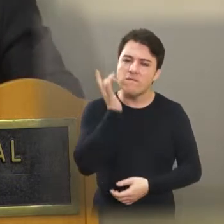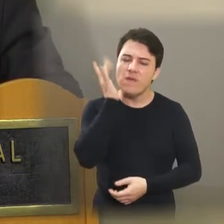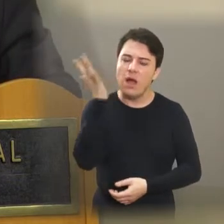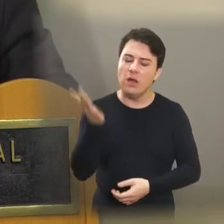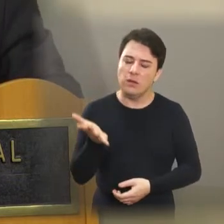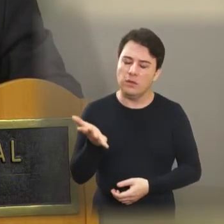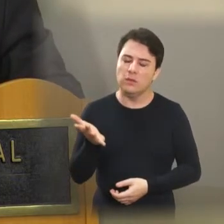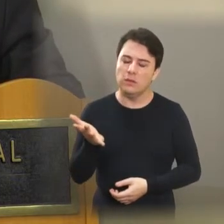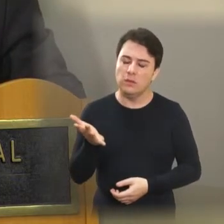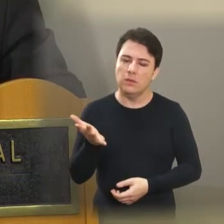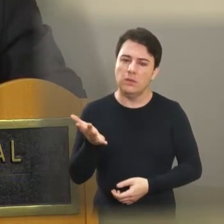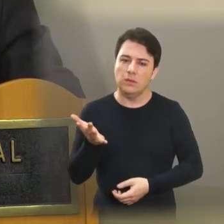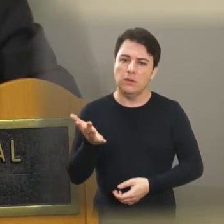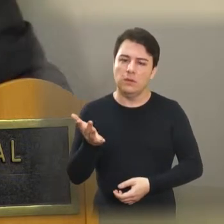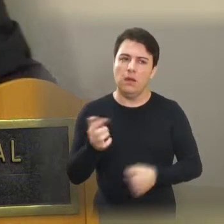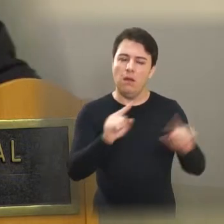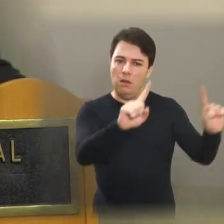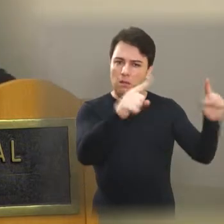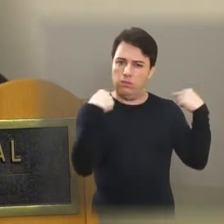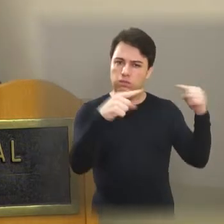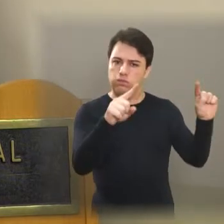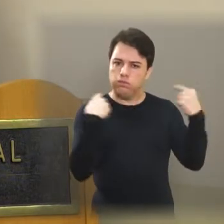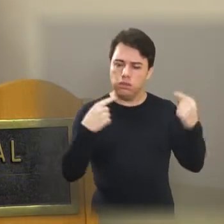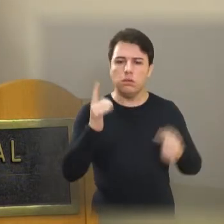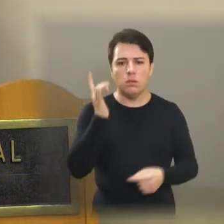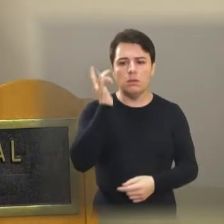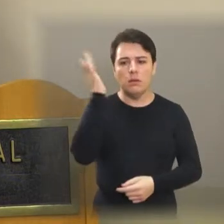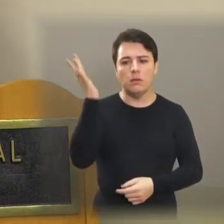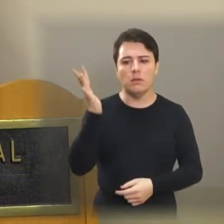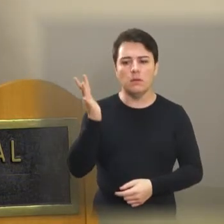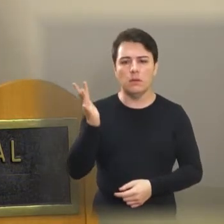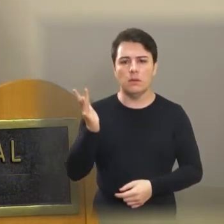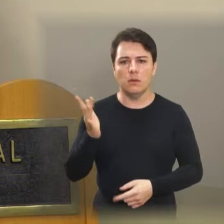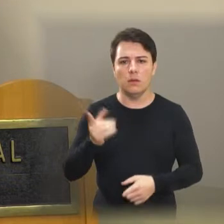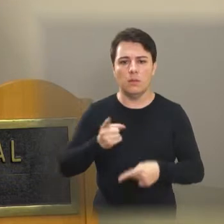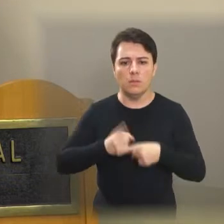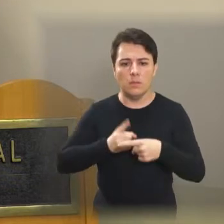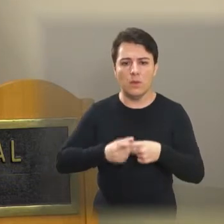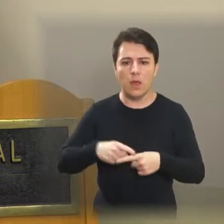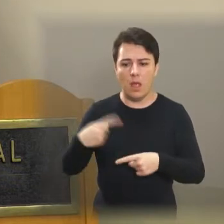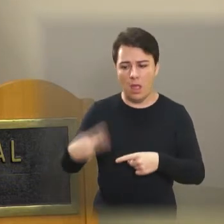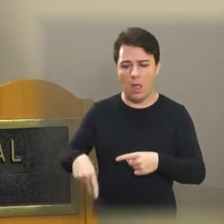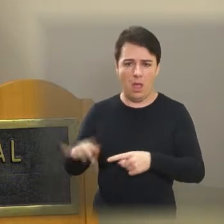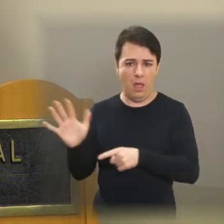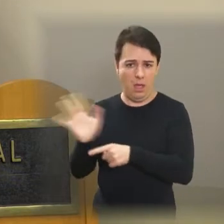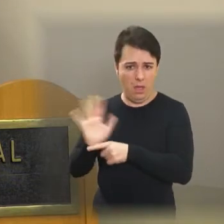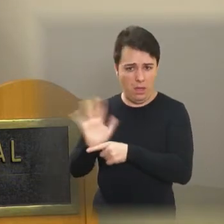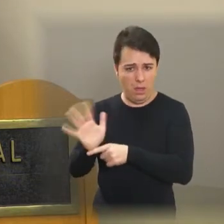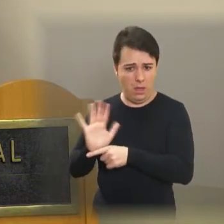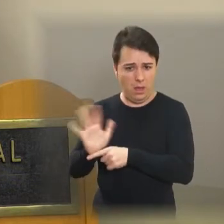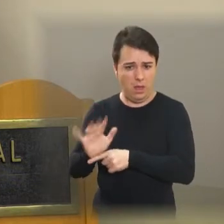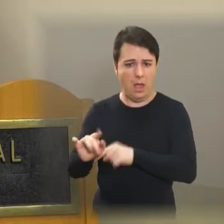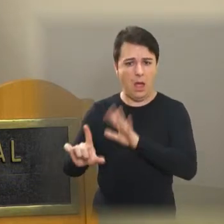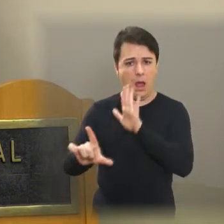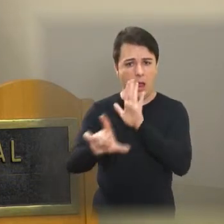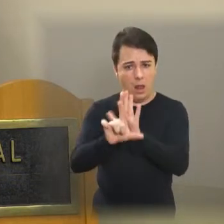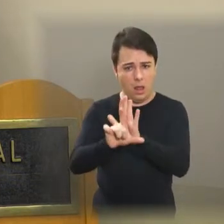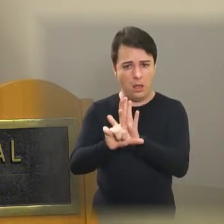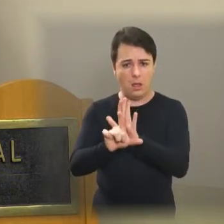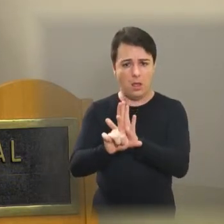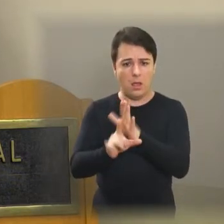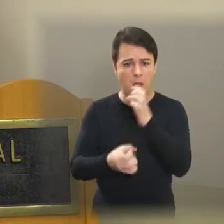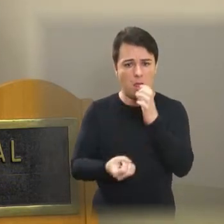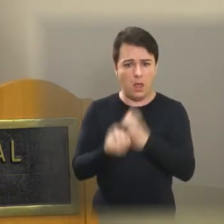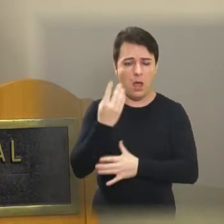É fácil atacar a gente nessa hora, não é fácil? Porque deu muita polêmica esse vídeo, né? Essa lei da obstetra e